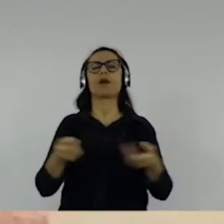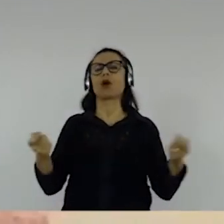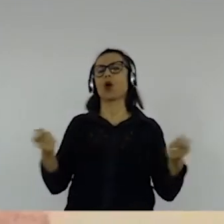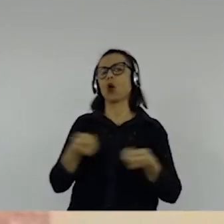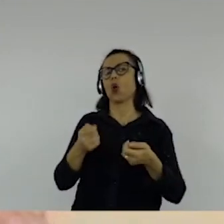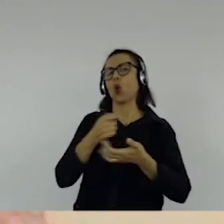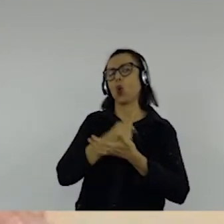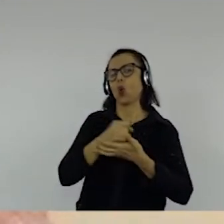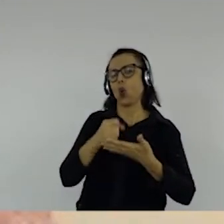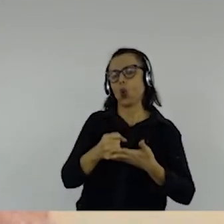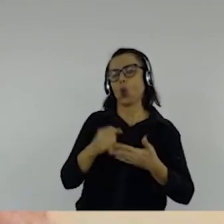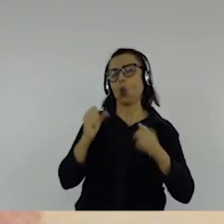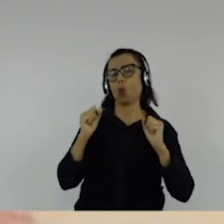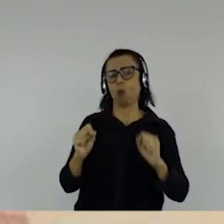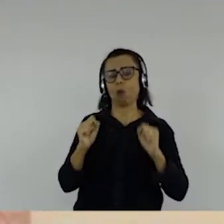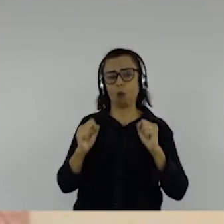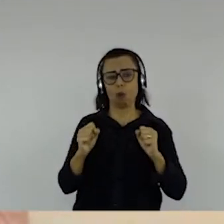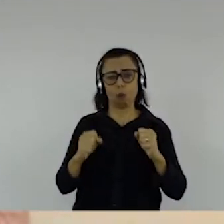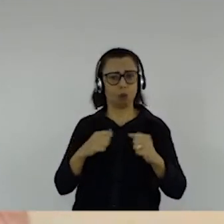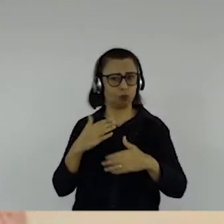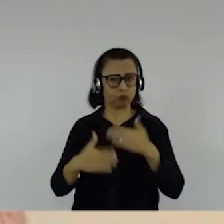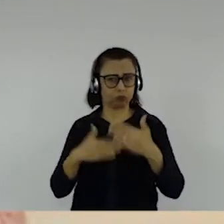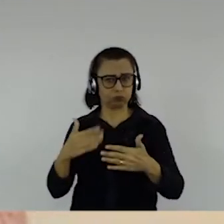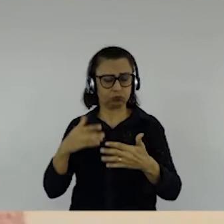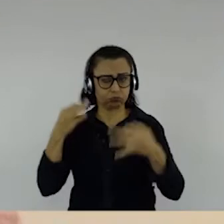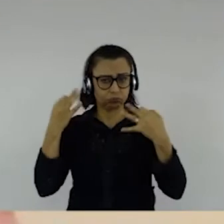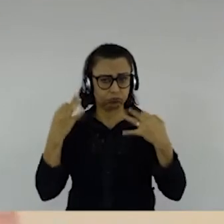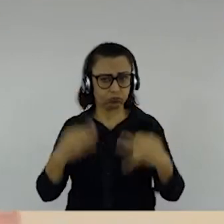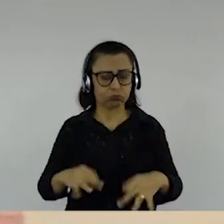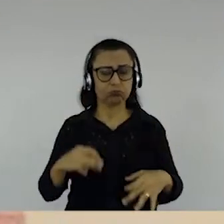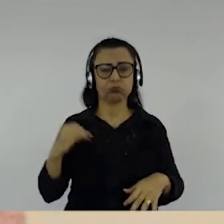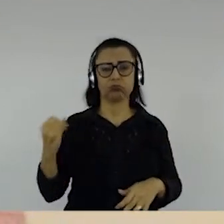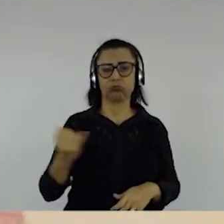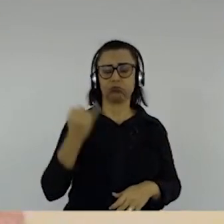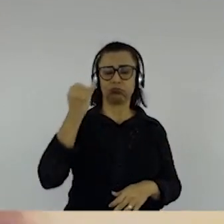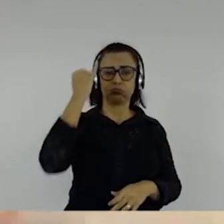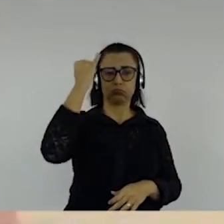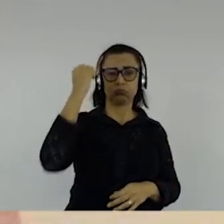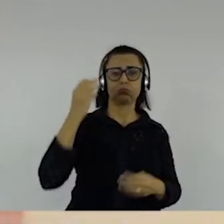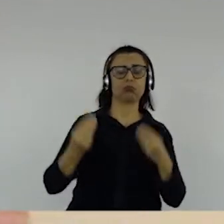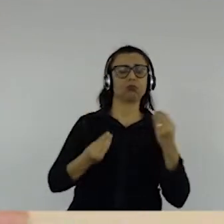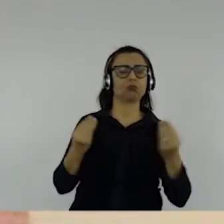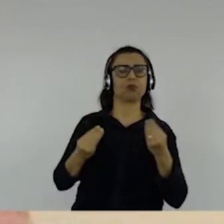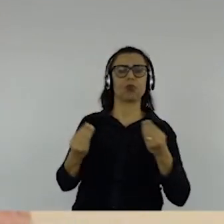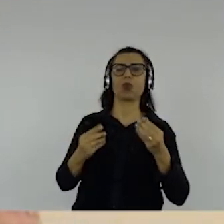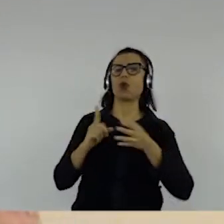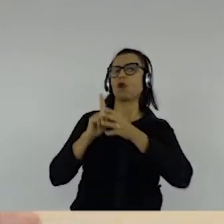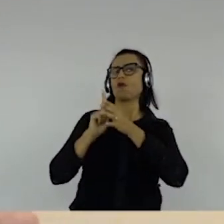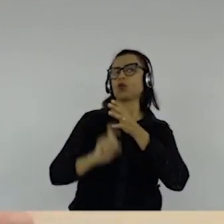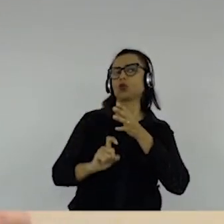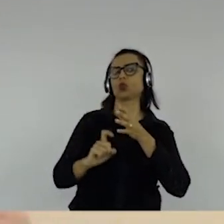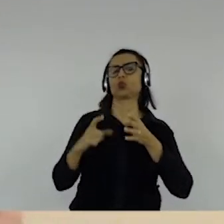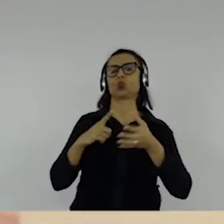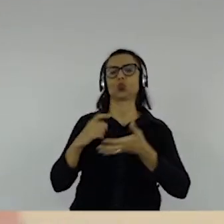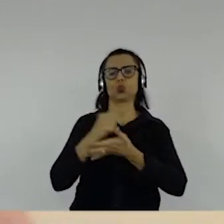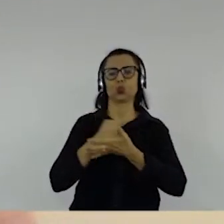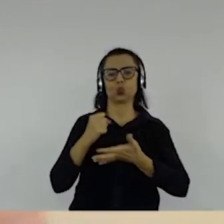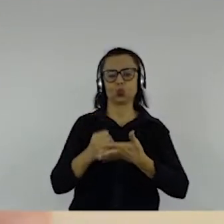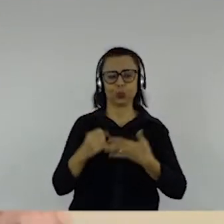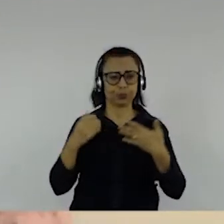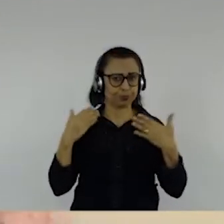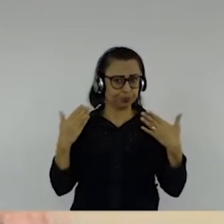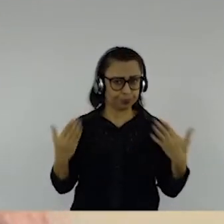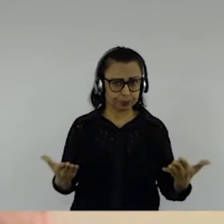contrato, vamos poder ter algumas consequências concretas importantes, como a teoria da frustração do fim do contrato. Ou